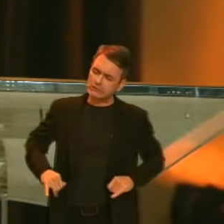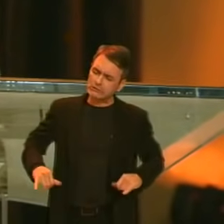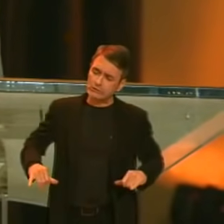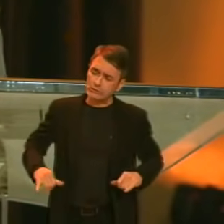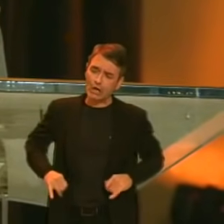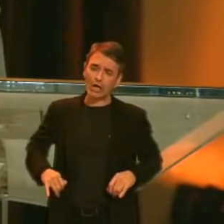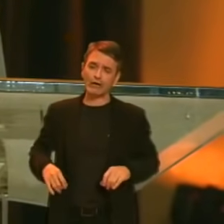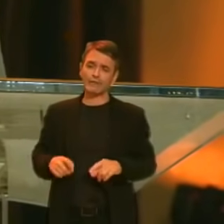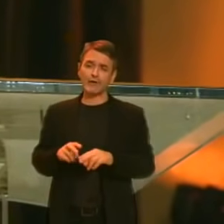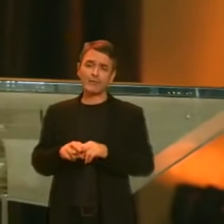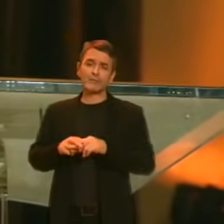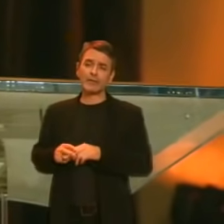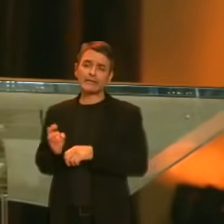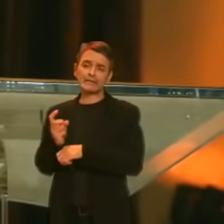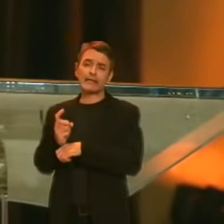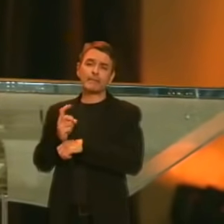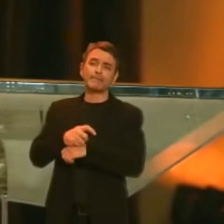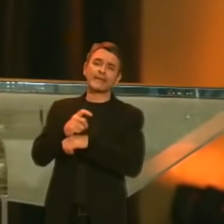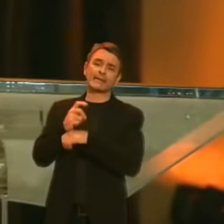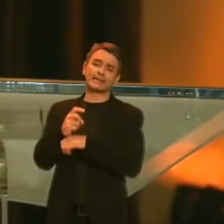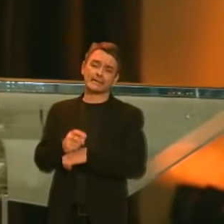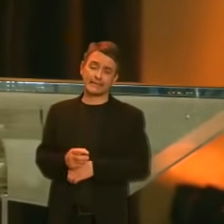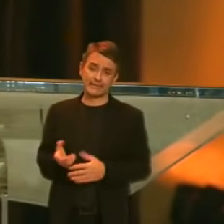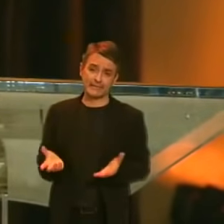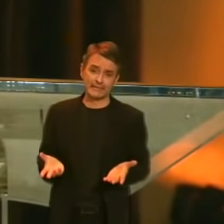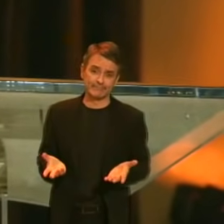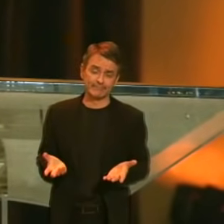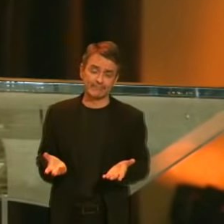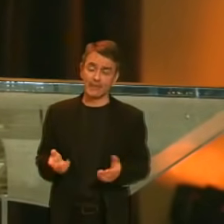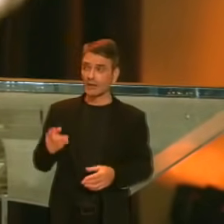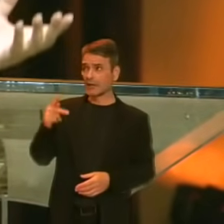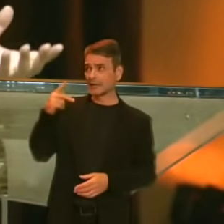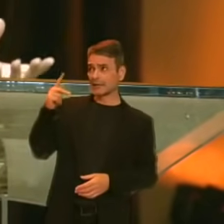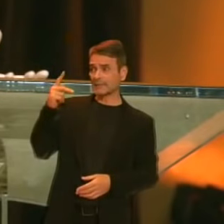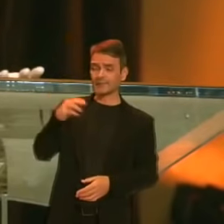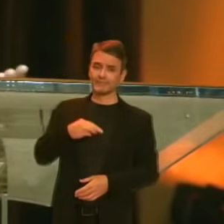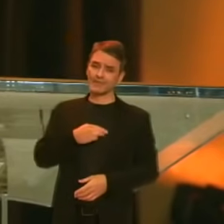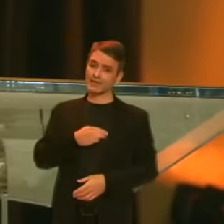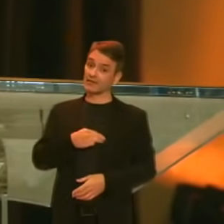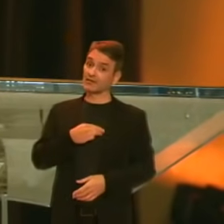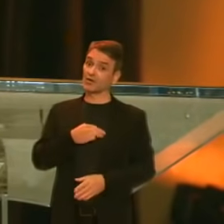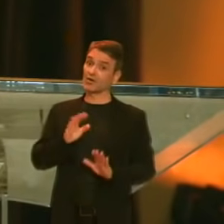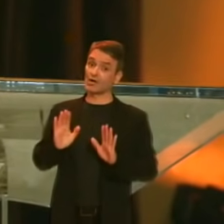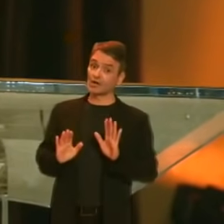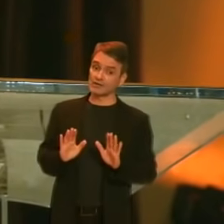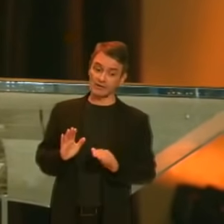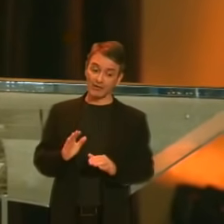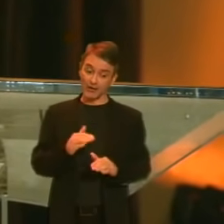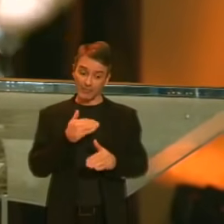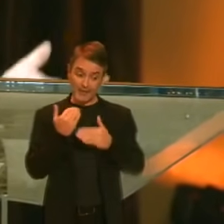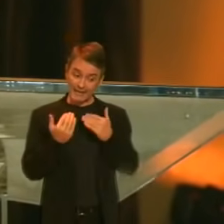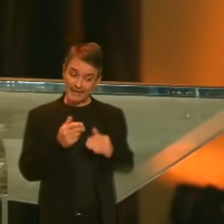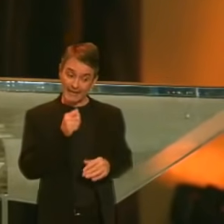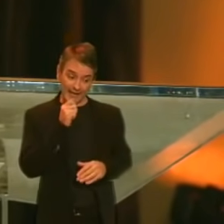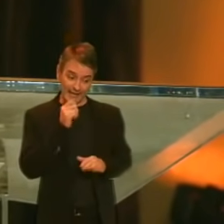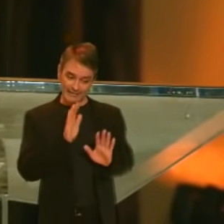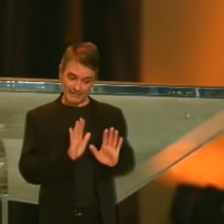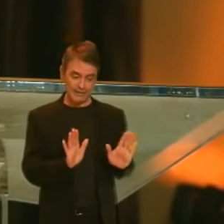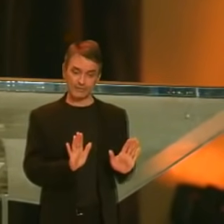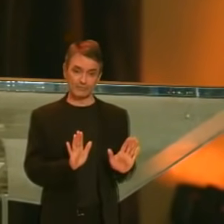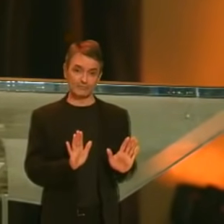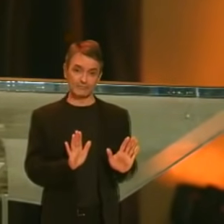pela misericórdia de Deus, não é permitido matar ainda, a perseguição não vai ser para a